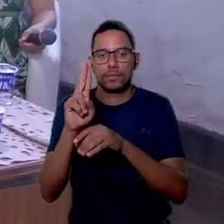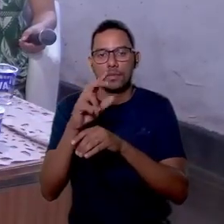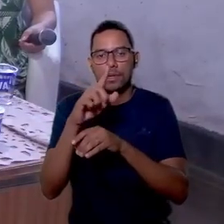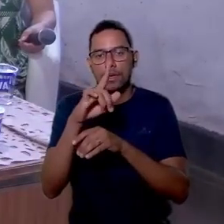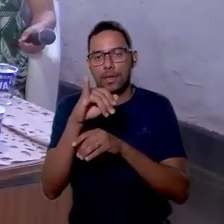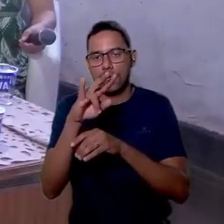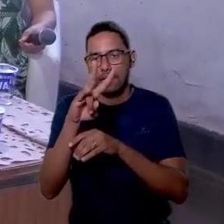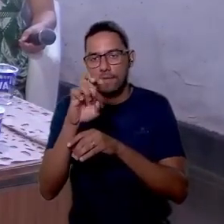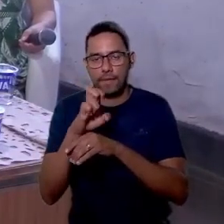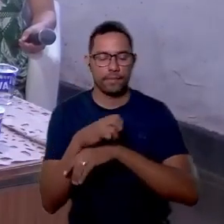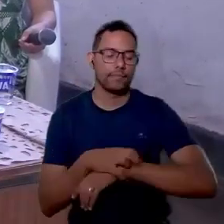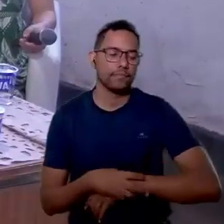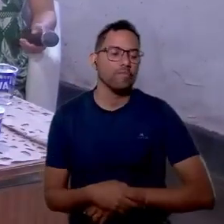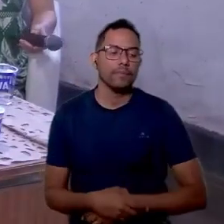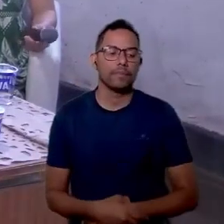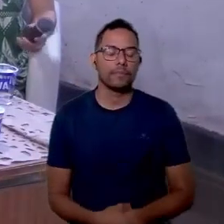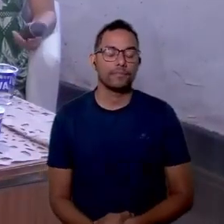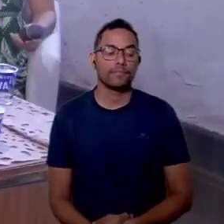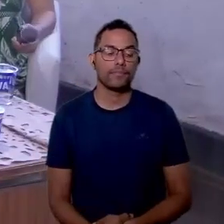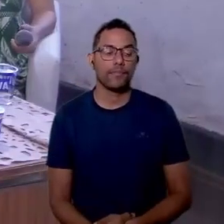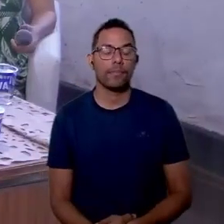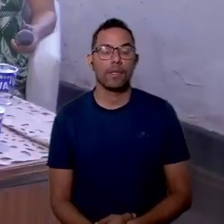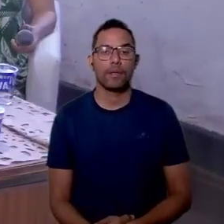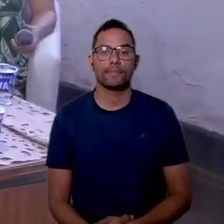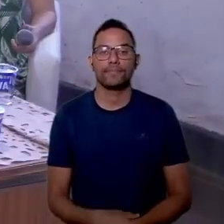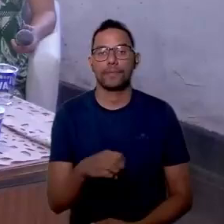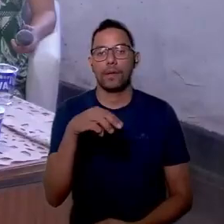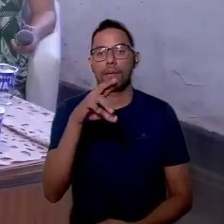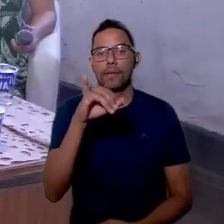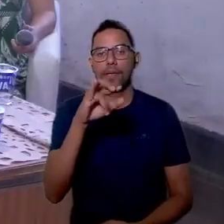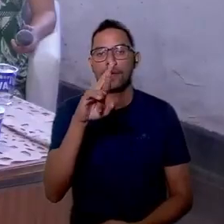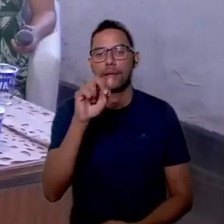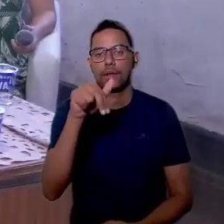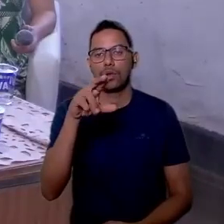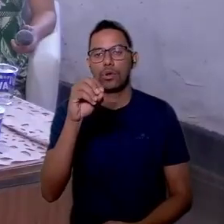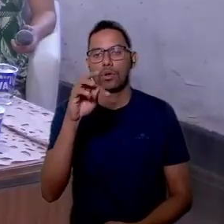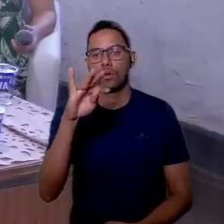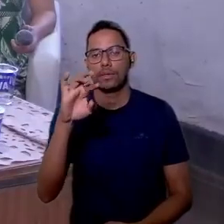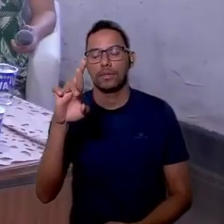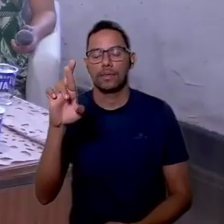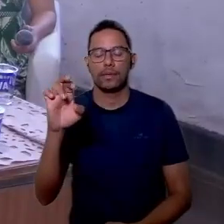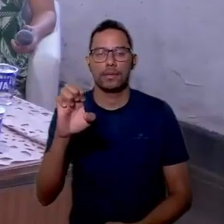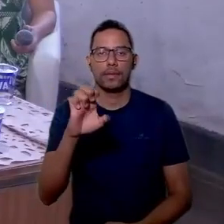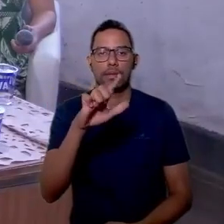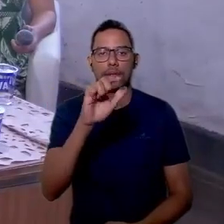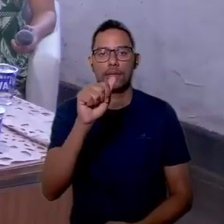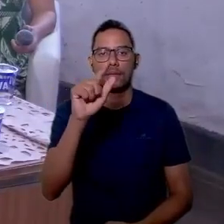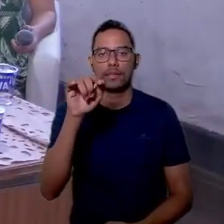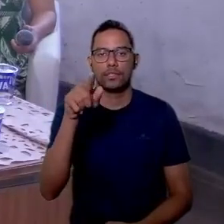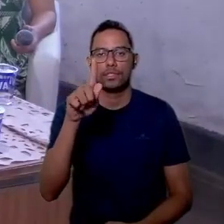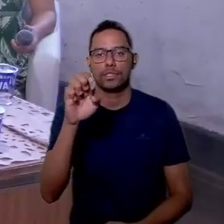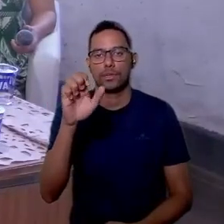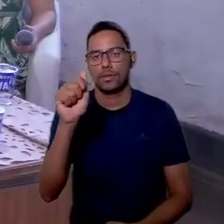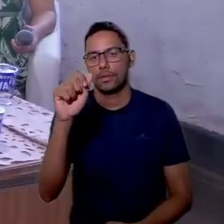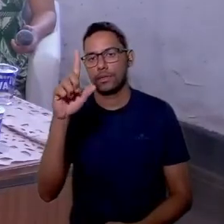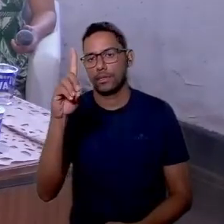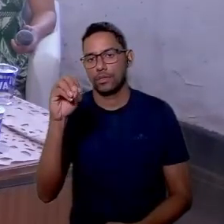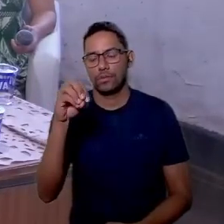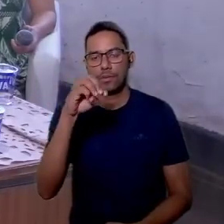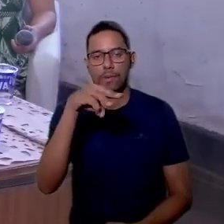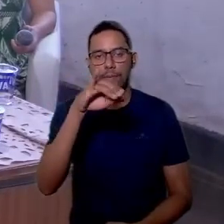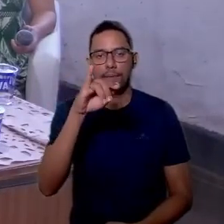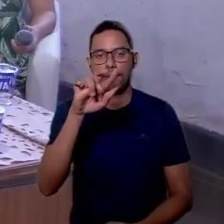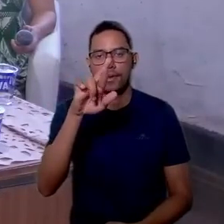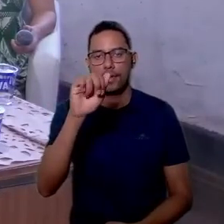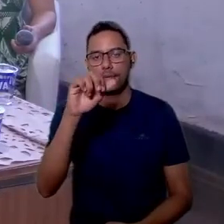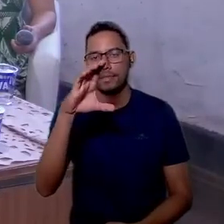era Live, mas é Live. Mira Norte, Lajeado, Miracema, Paraíso e Palmas. Outro projeto